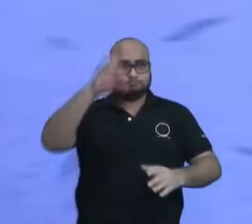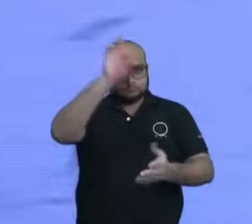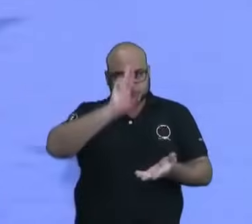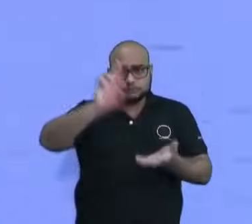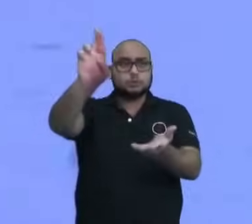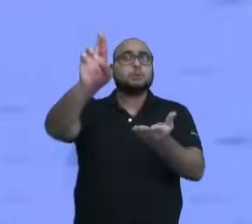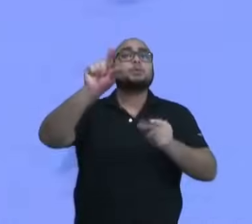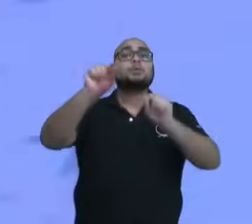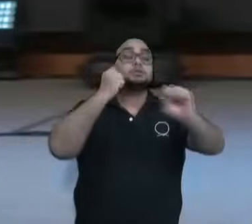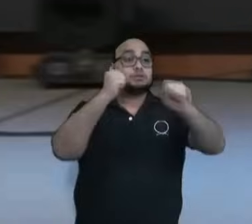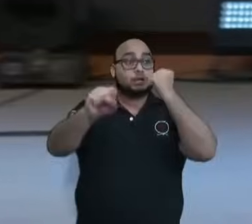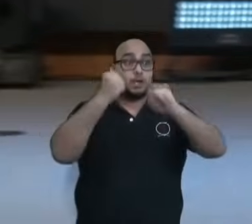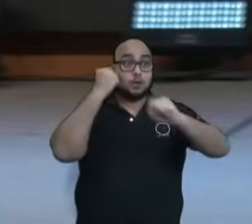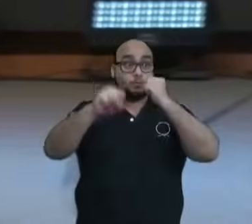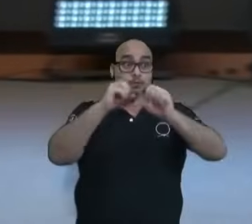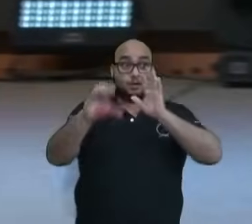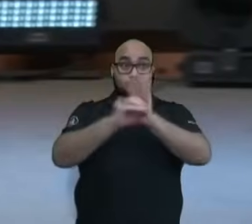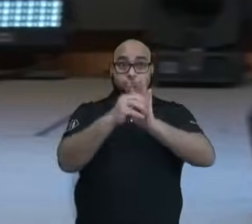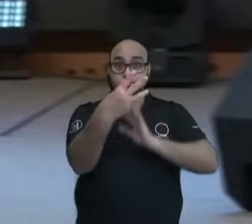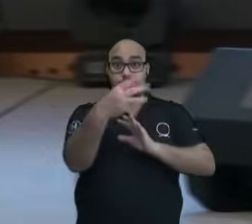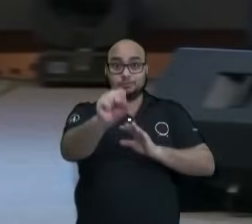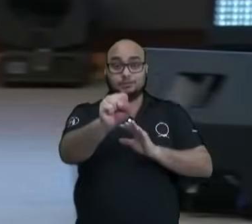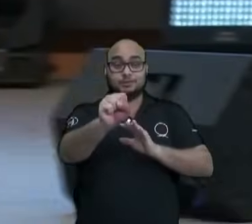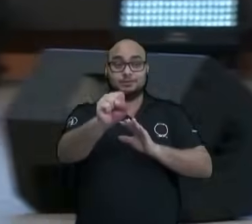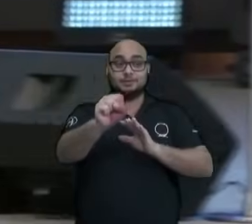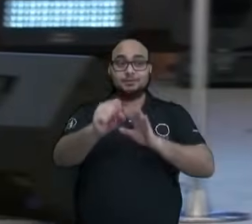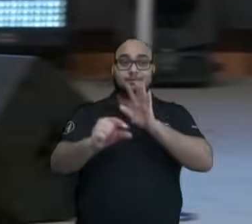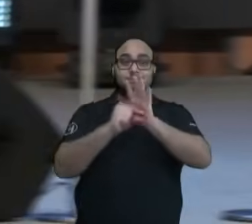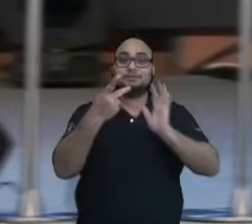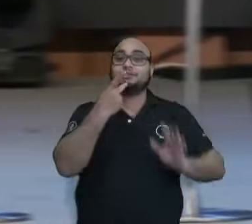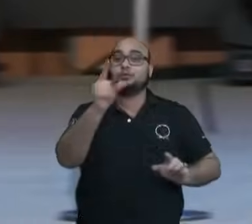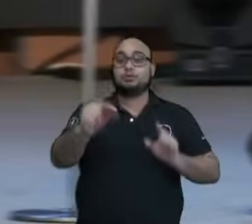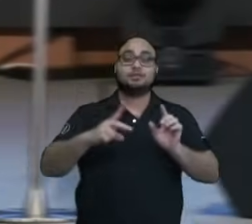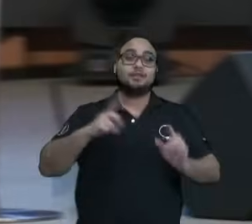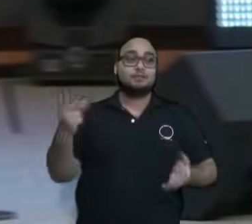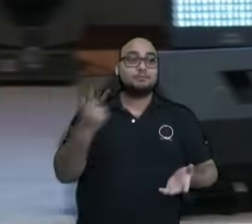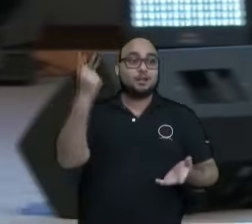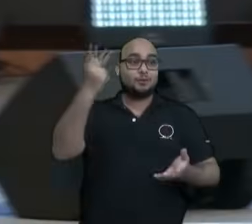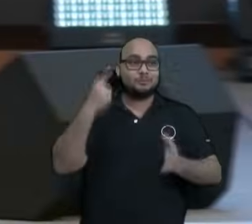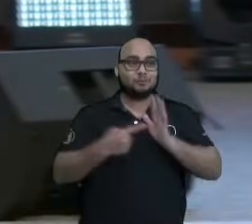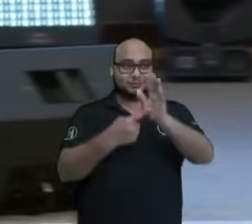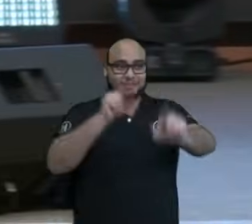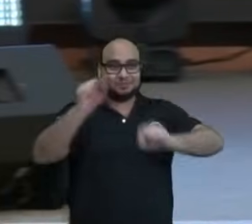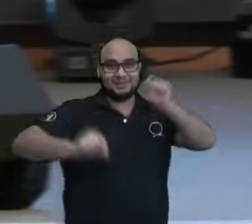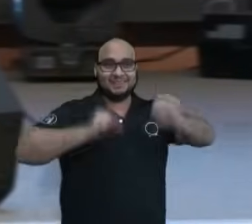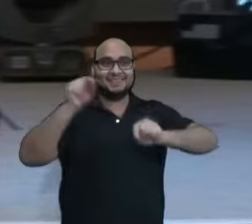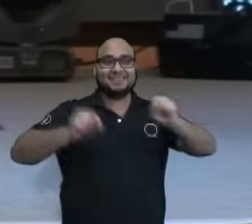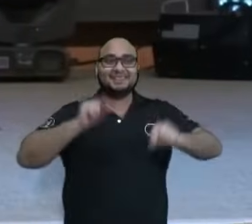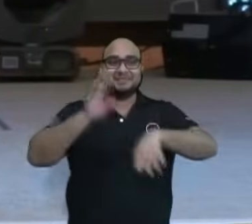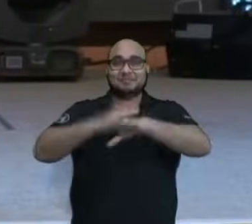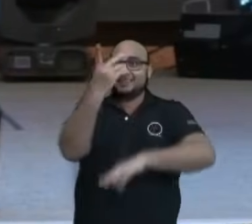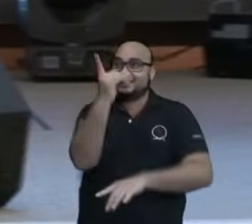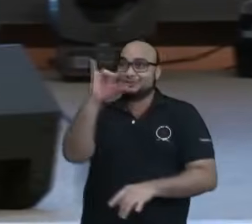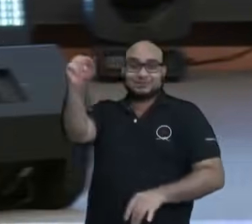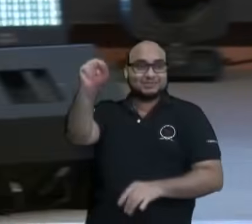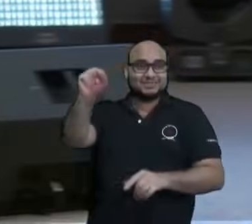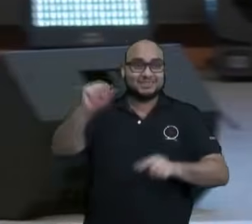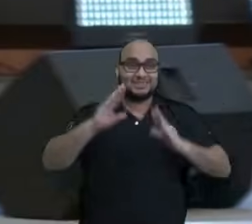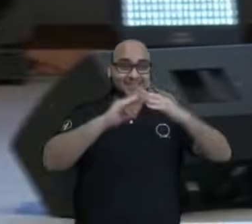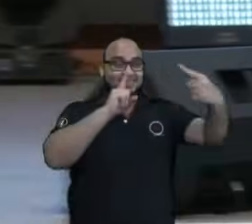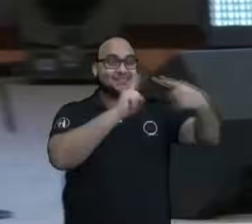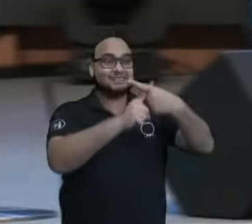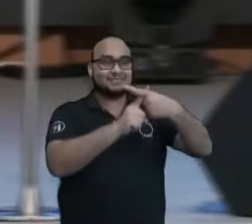Versículo 10 também vale Vale Mais um dia nos teus átrios do que em outras partes 1 preferiria